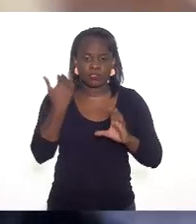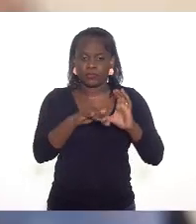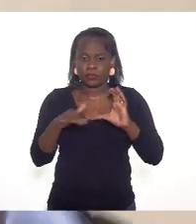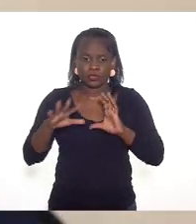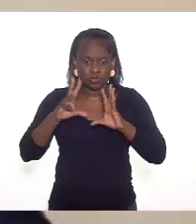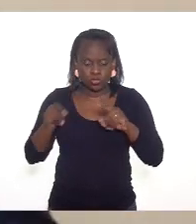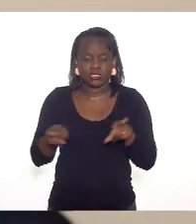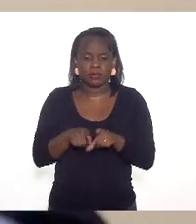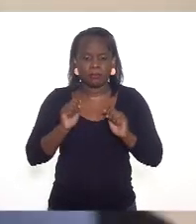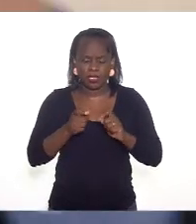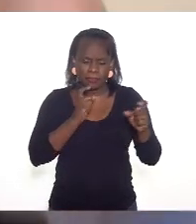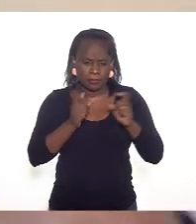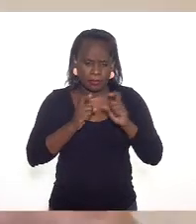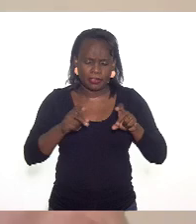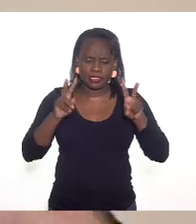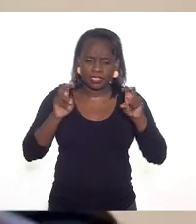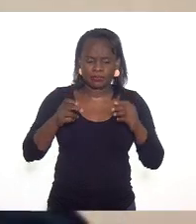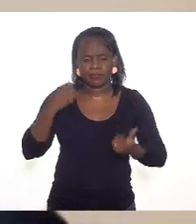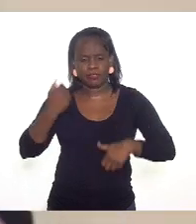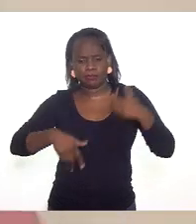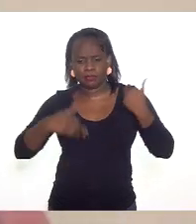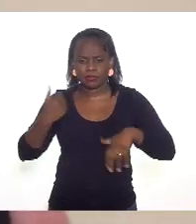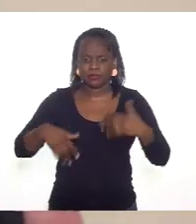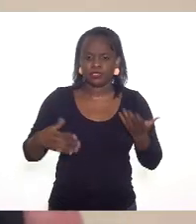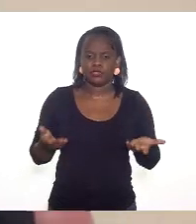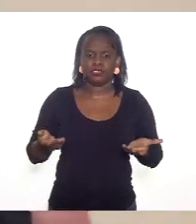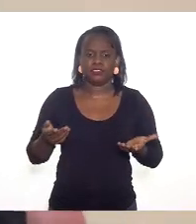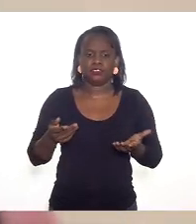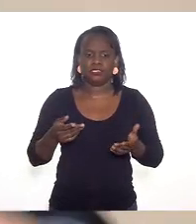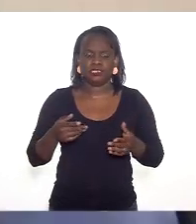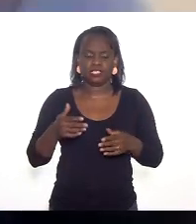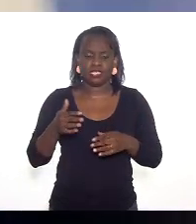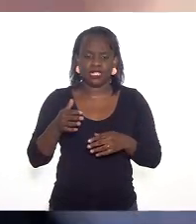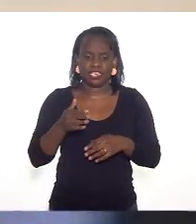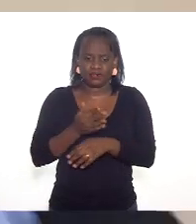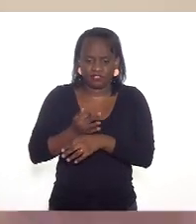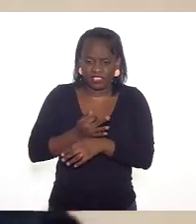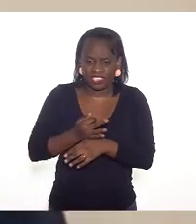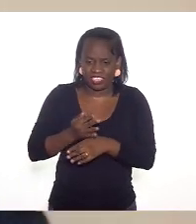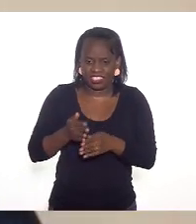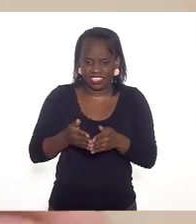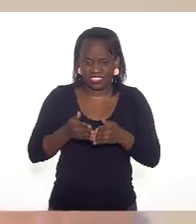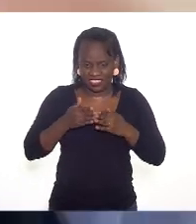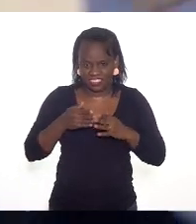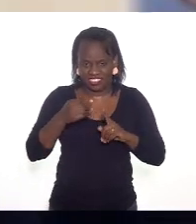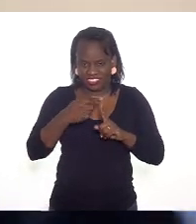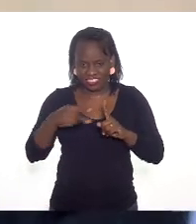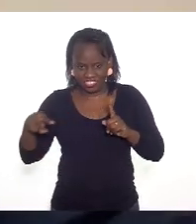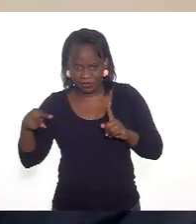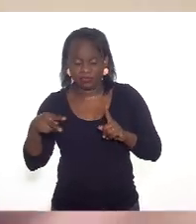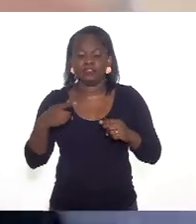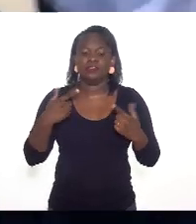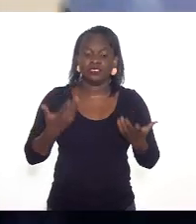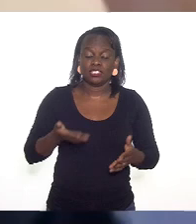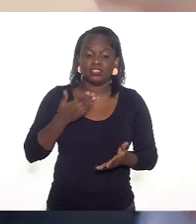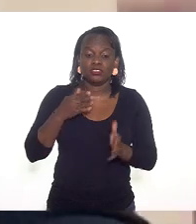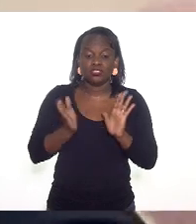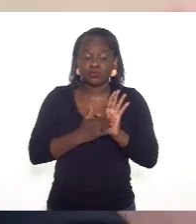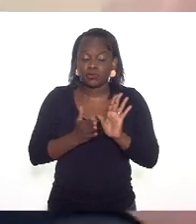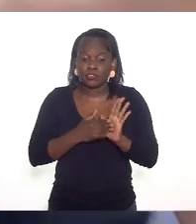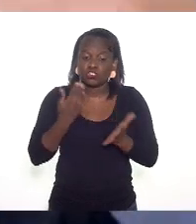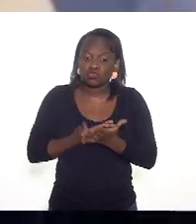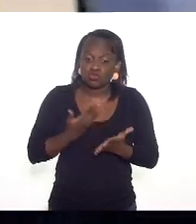poder, inclusive, debater o tema e acomodar durante o recesso. É só um estudo, é uma proposta. Quem